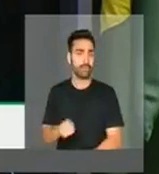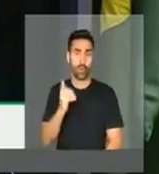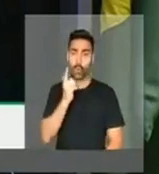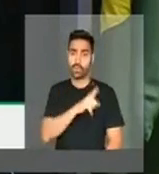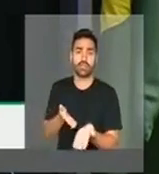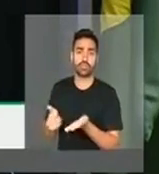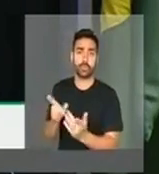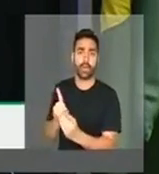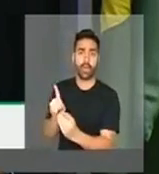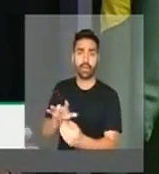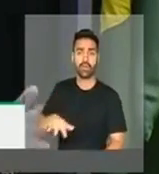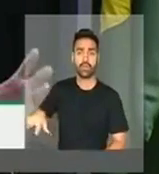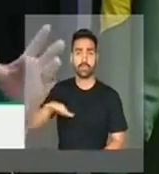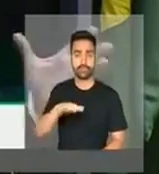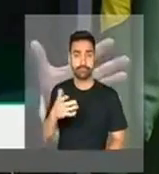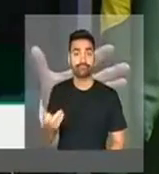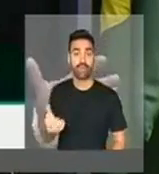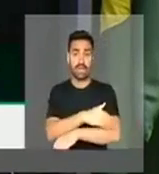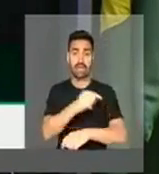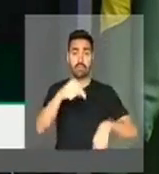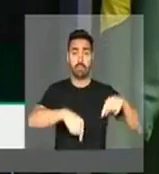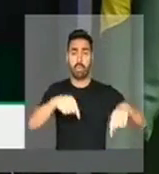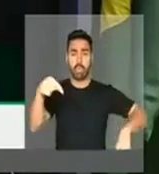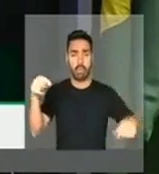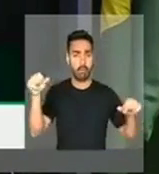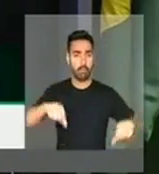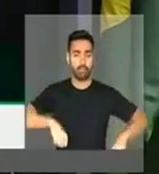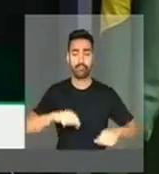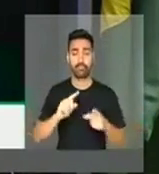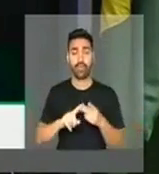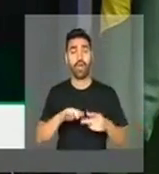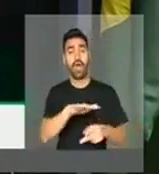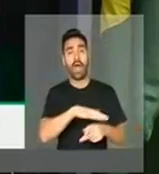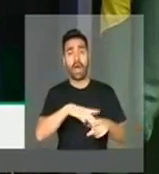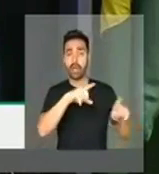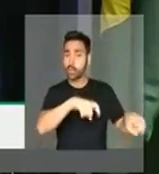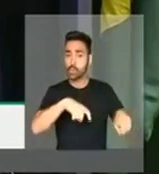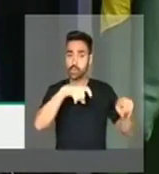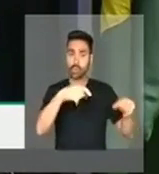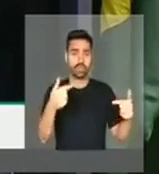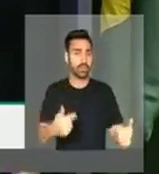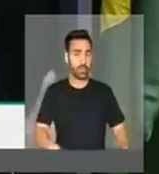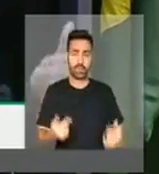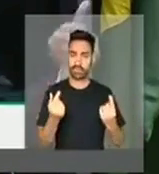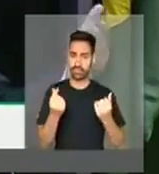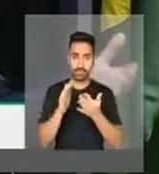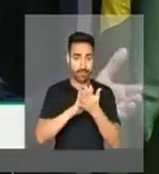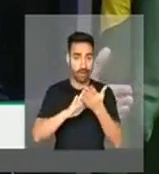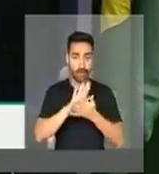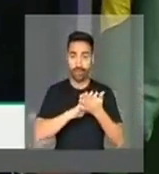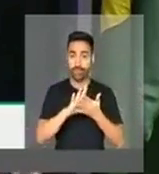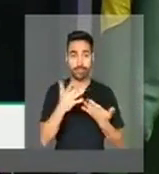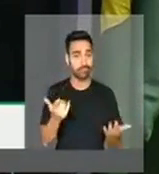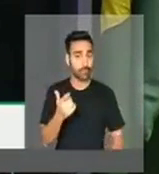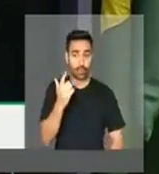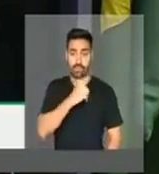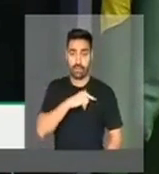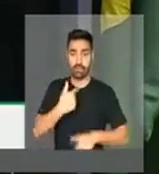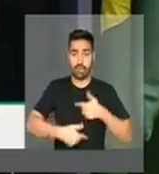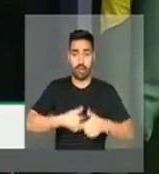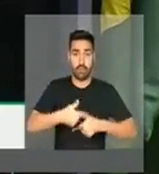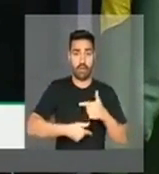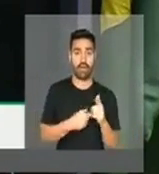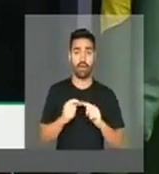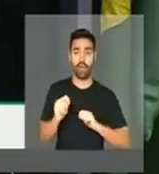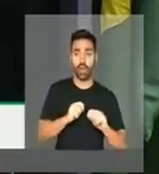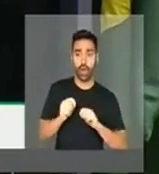as pessoas, as estradas nem se falam, a agricultura sem recurso para que os agricultores possam administrar